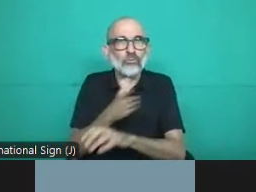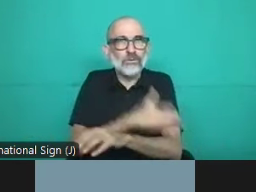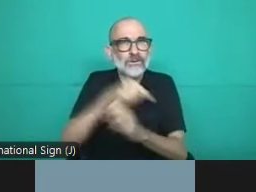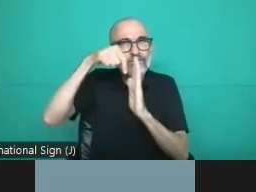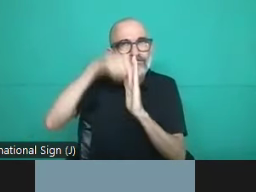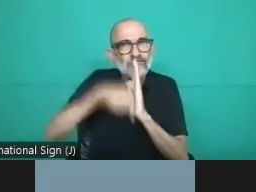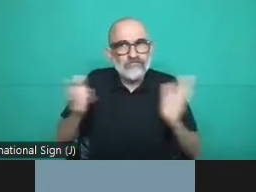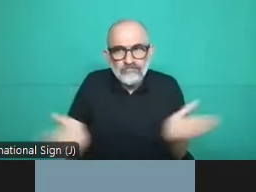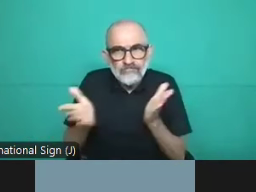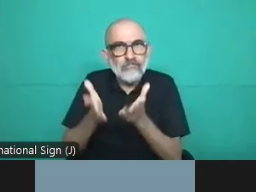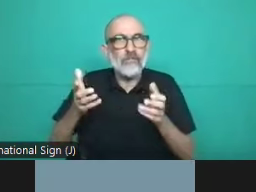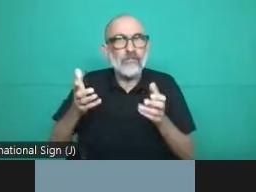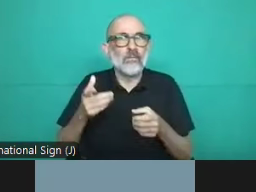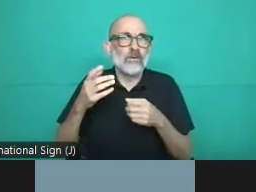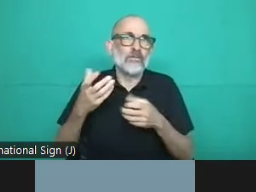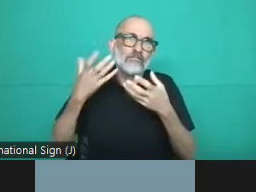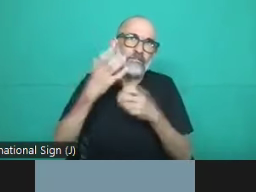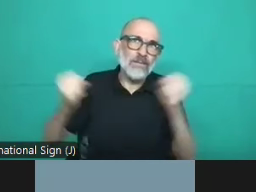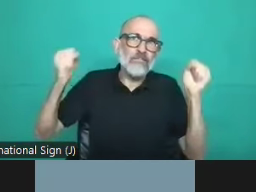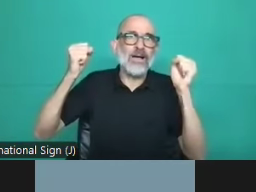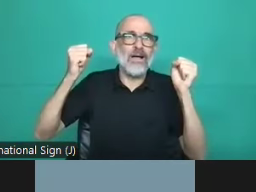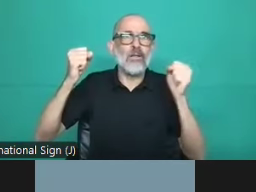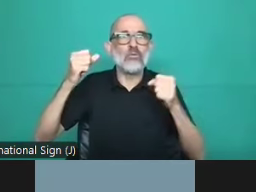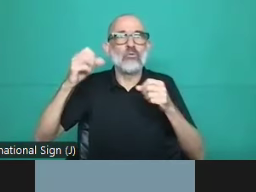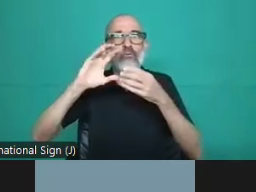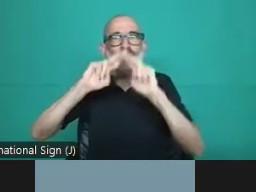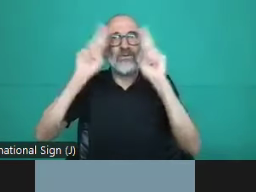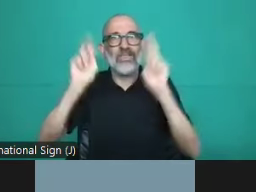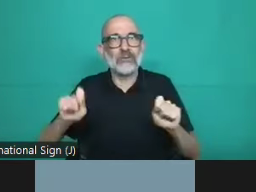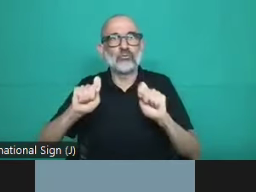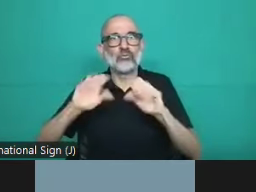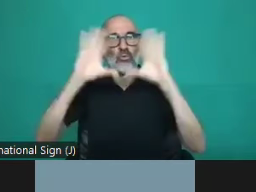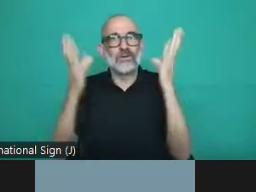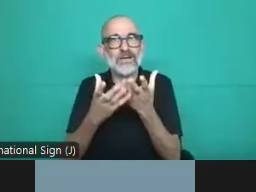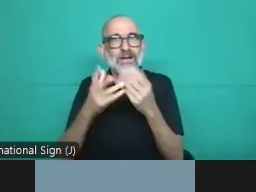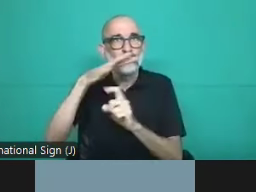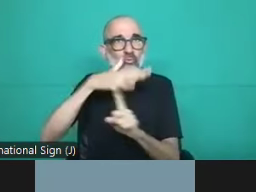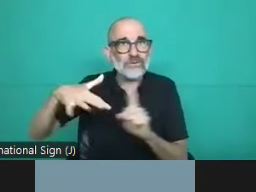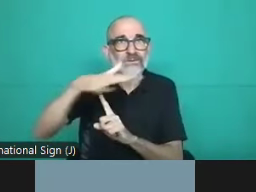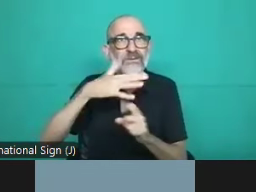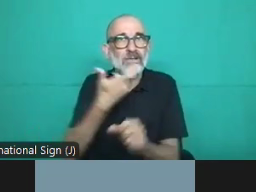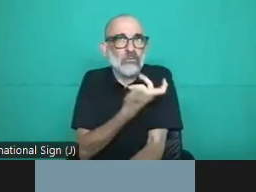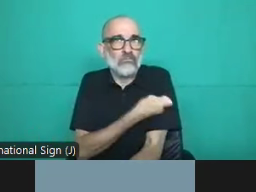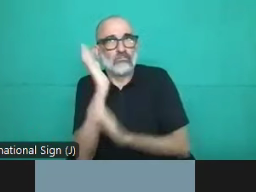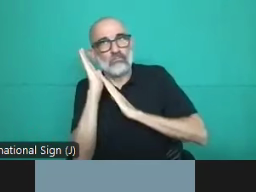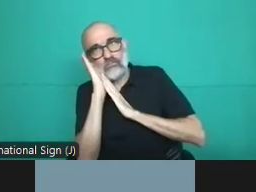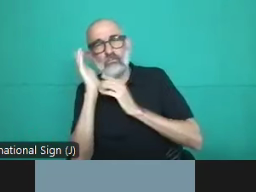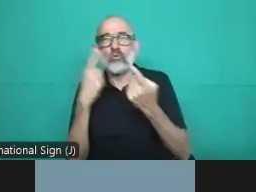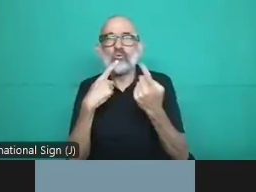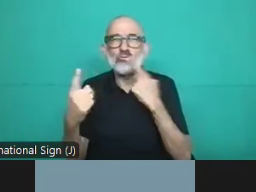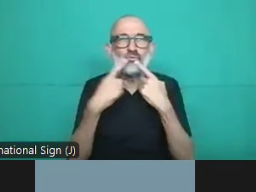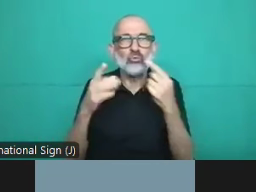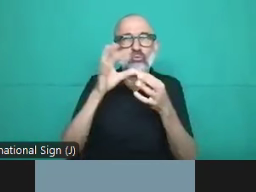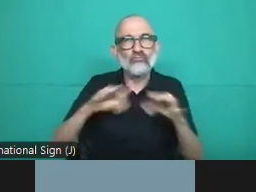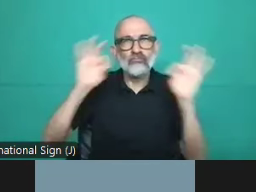de Perinatologia. Também docente-chefe da simulação clínica da Universidade